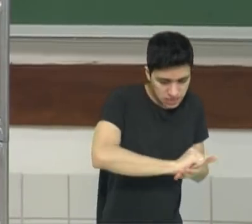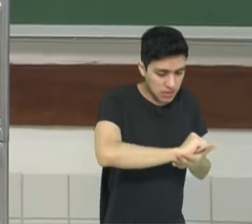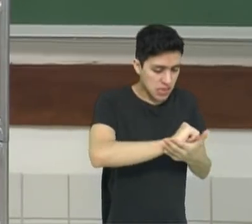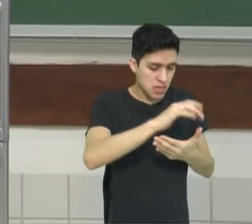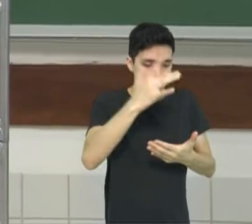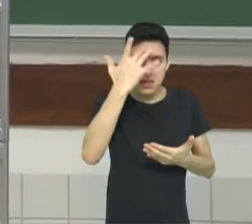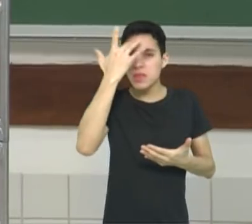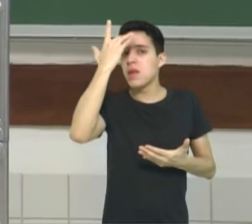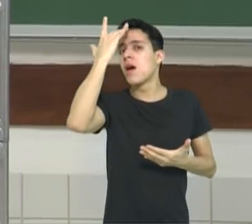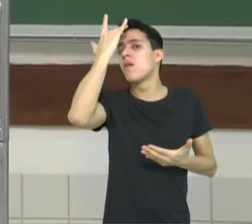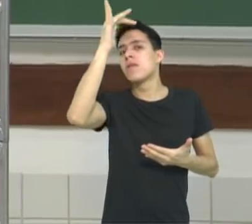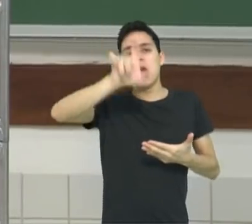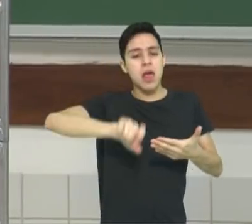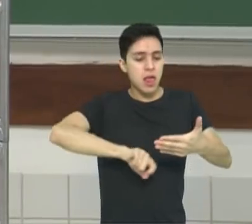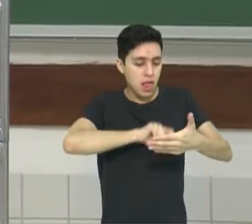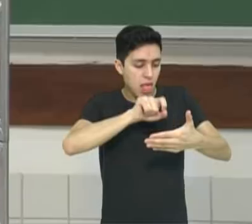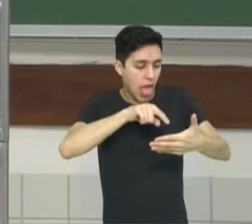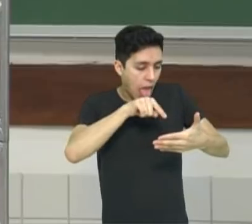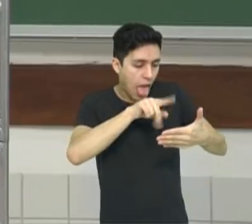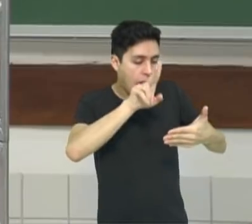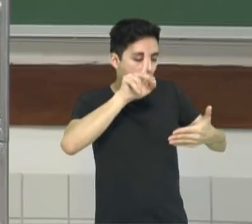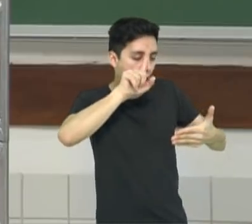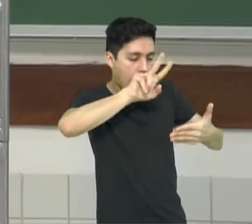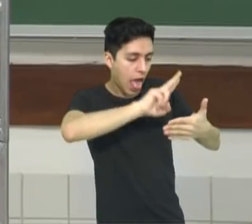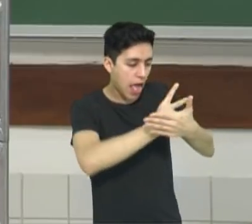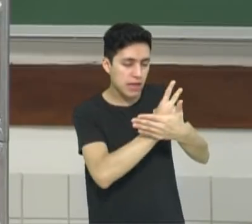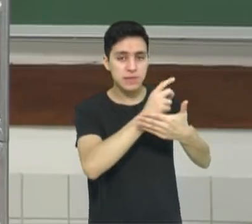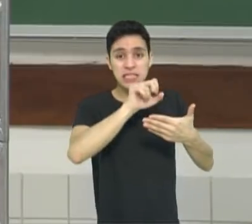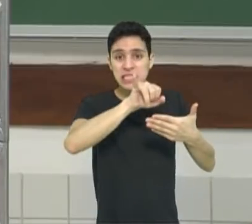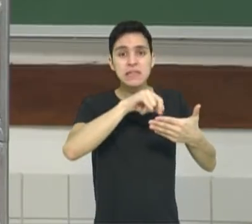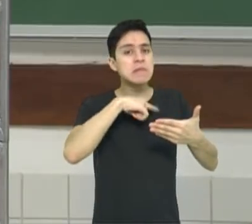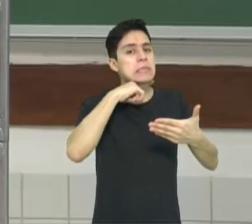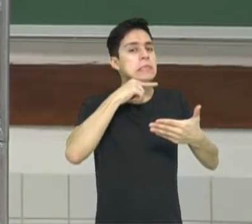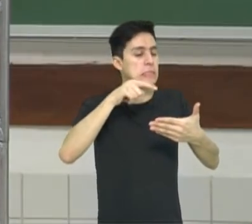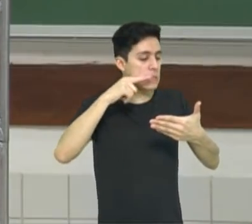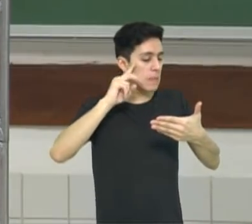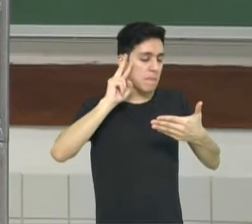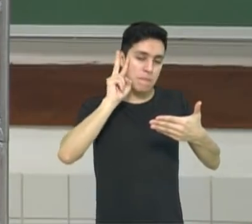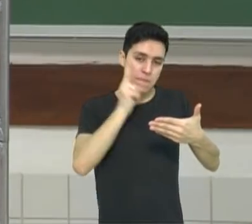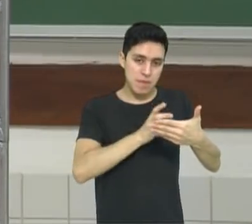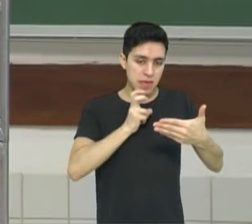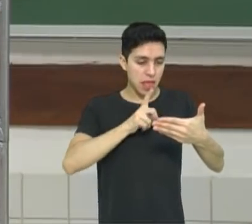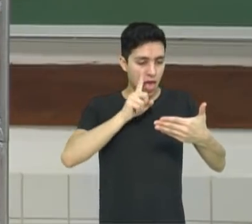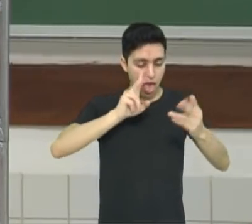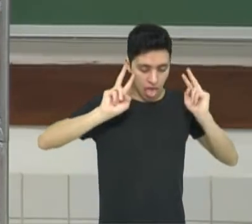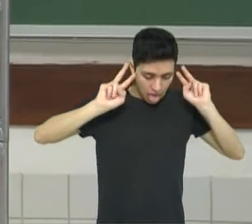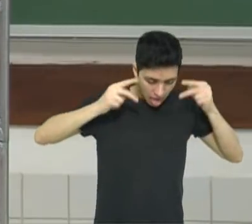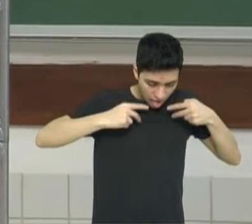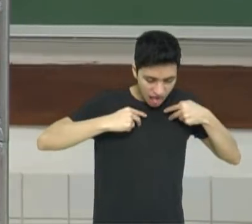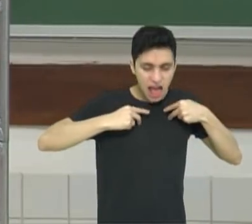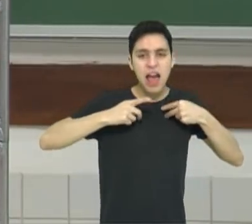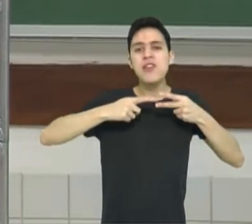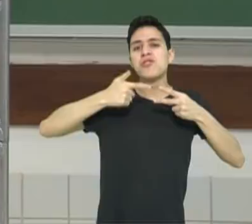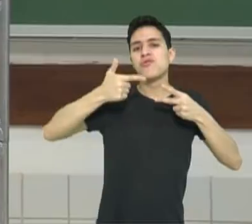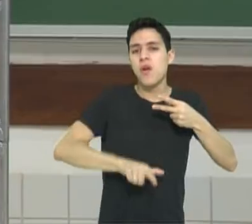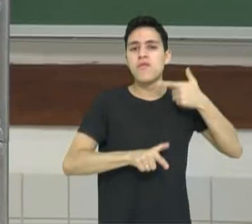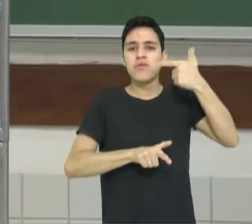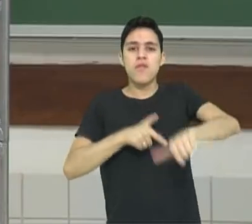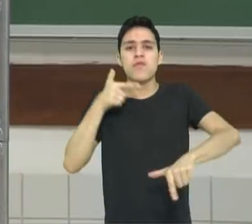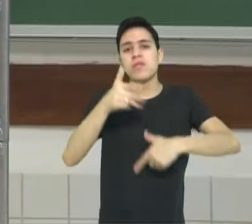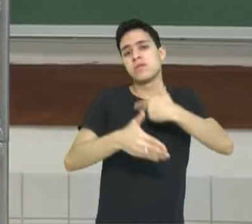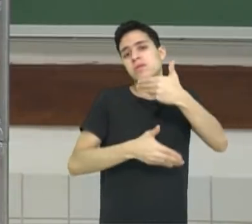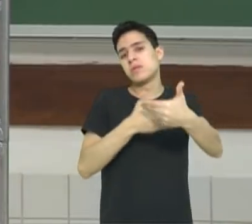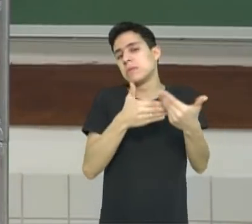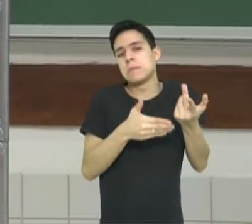vai saber onde que você errou. E se você não achar o teu erro, você vai cometer o mesmo erro de novo, e depois de novo,